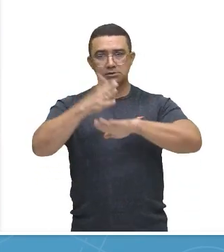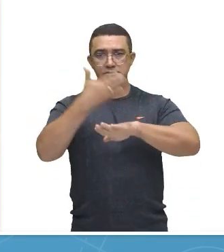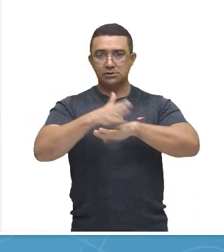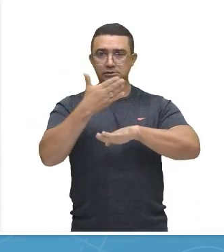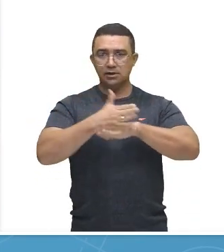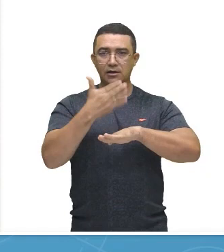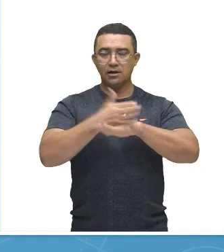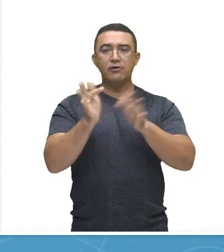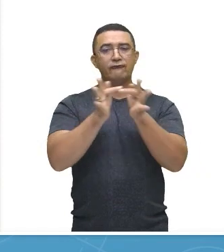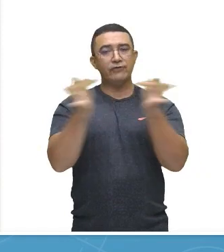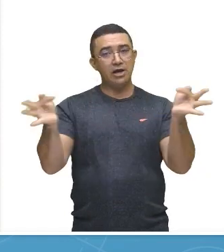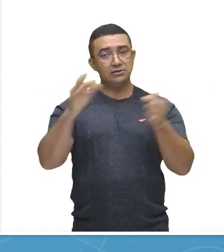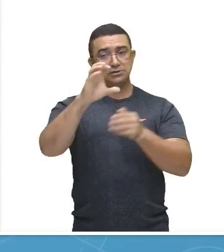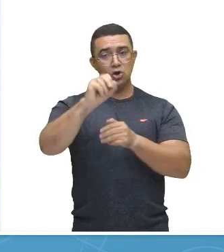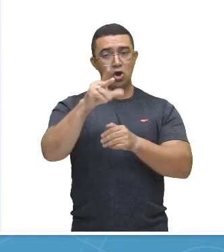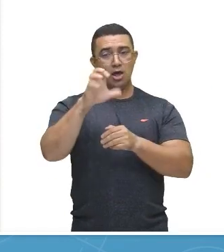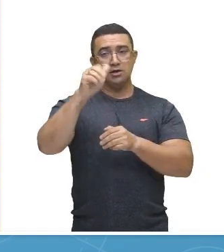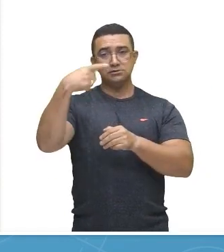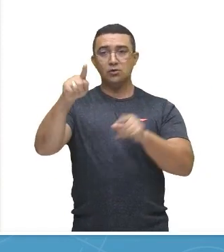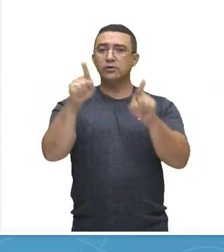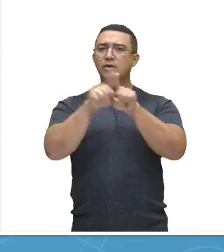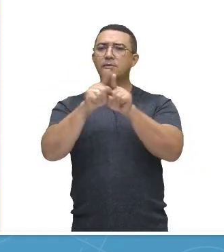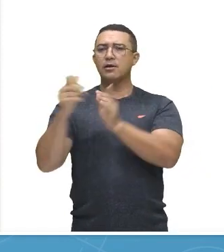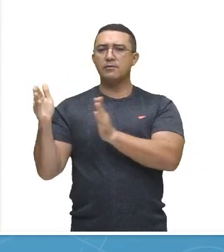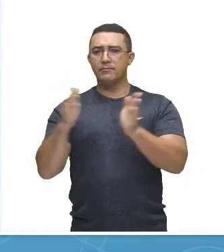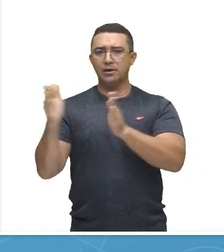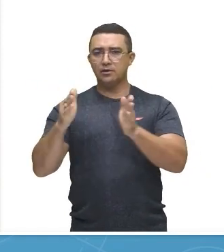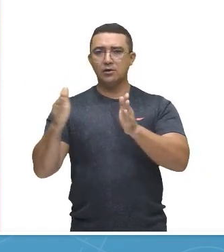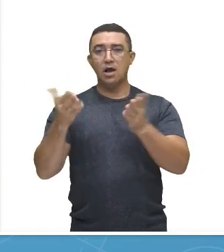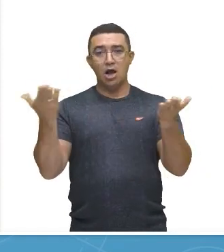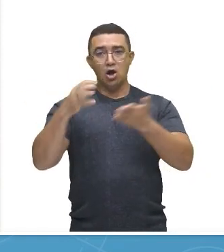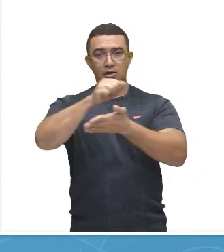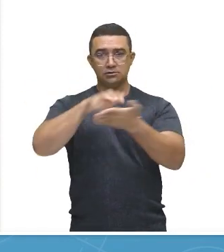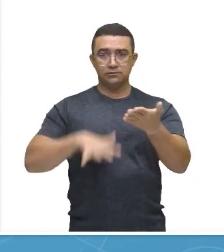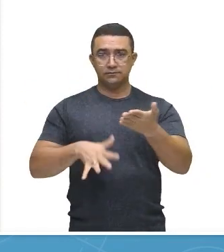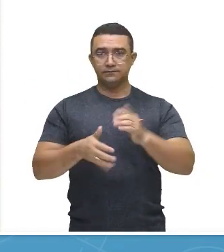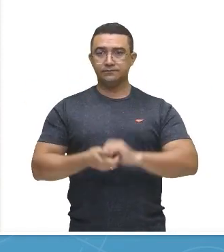sobre frase, oração e período, nós temos a nossa DLI. Vamos lá.